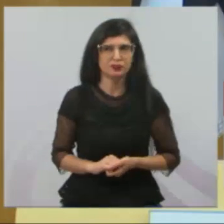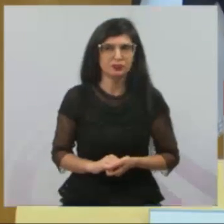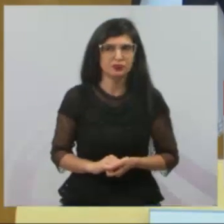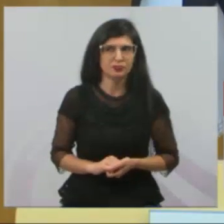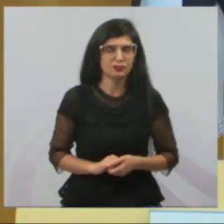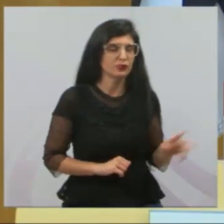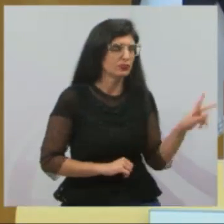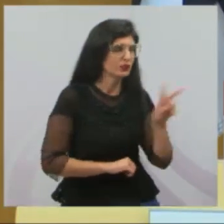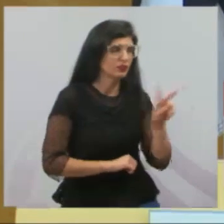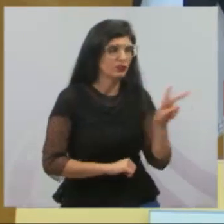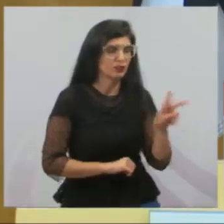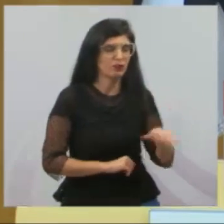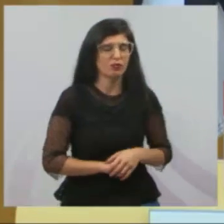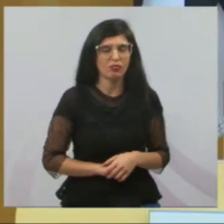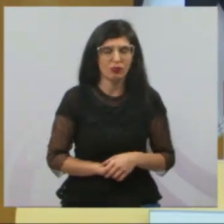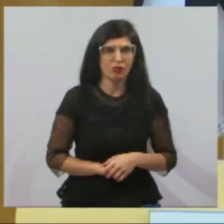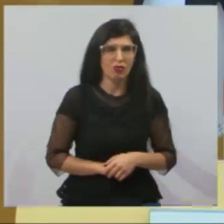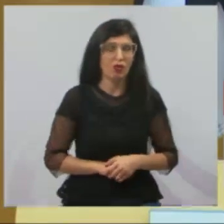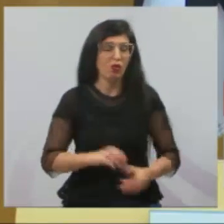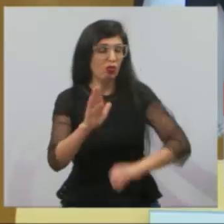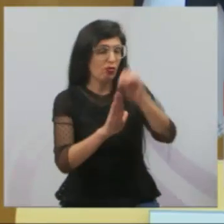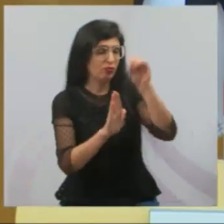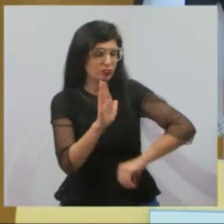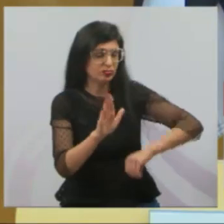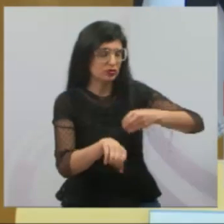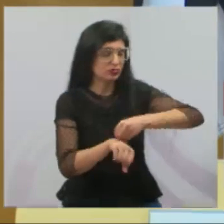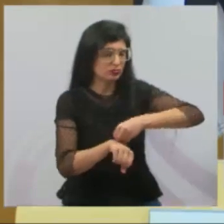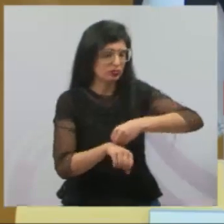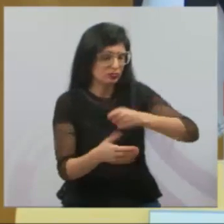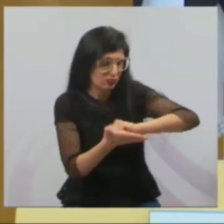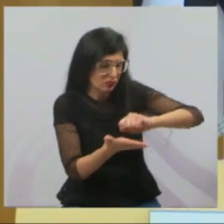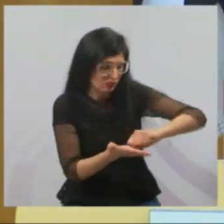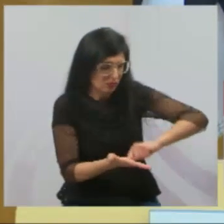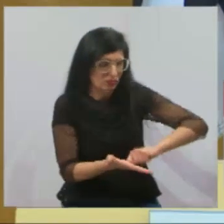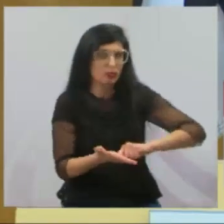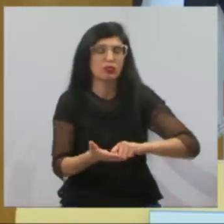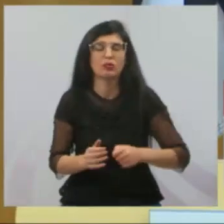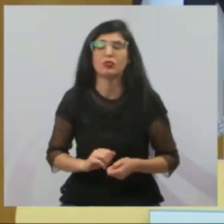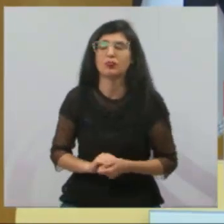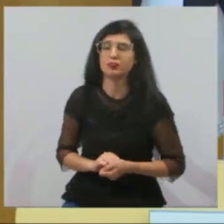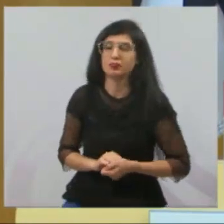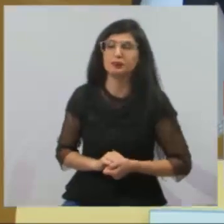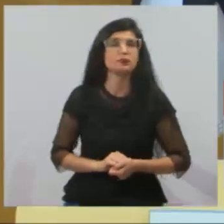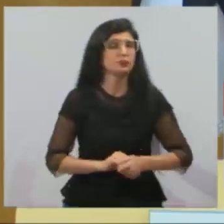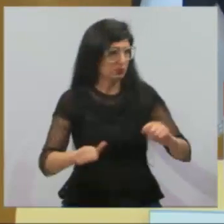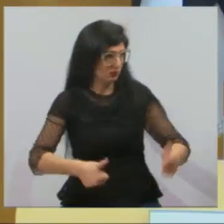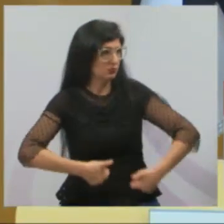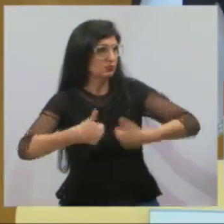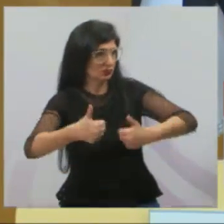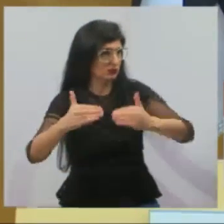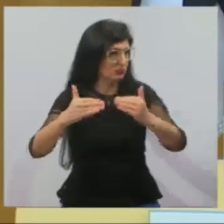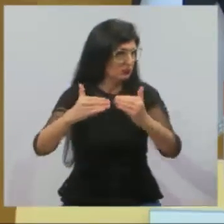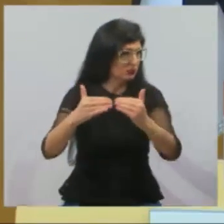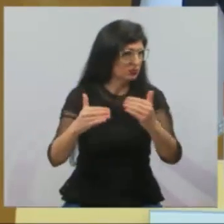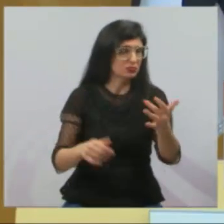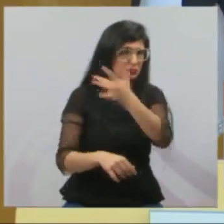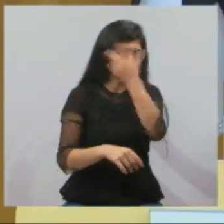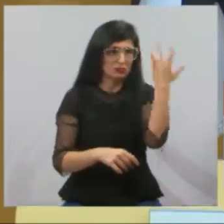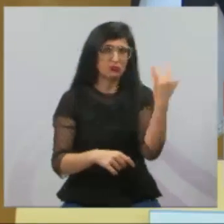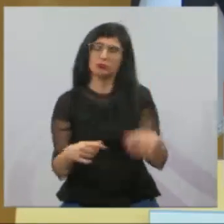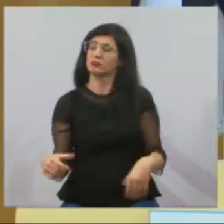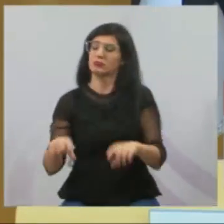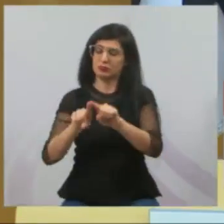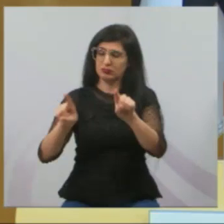seguintes vereadores. Assinaram este ofício ao prefeito para garantir legitimidade às ações, principalmente aos servidores públicos de